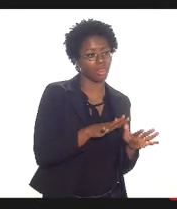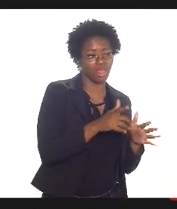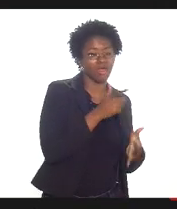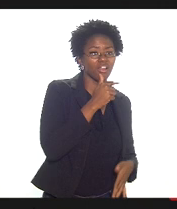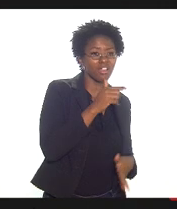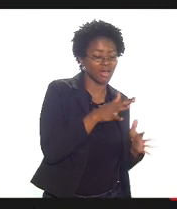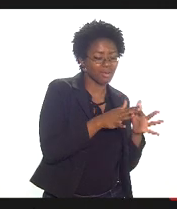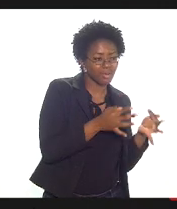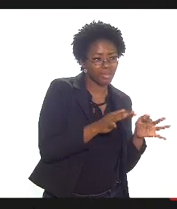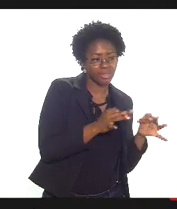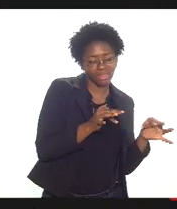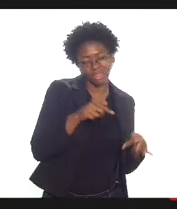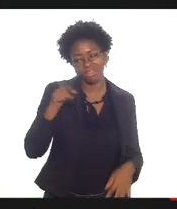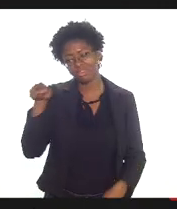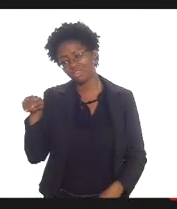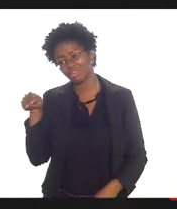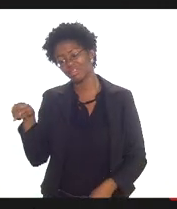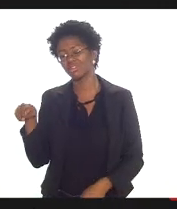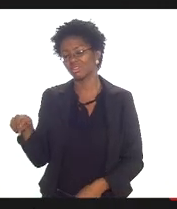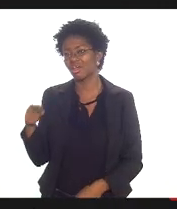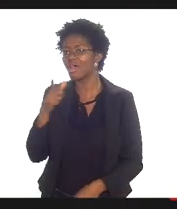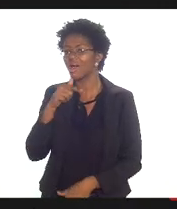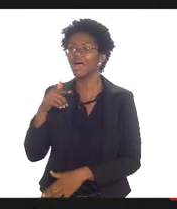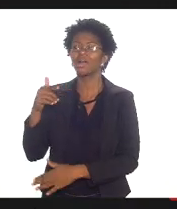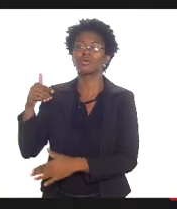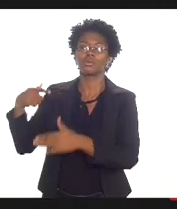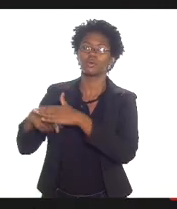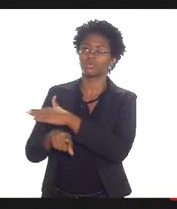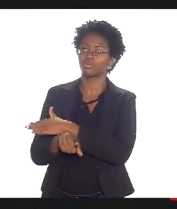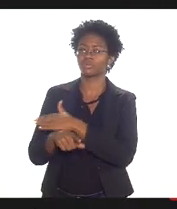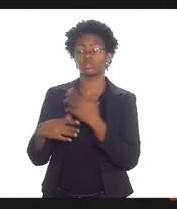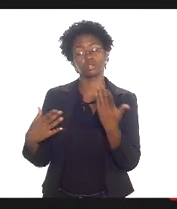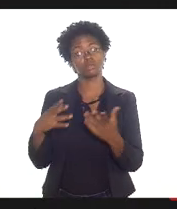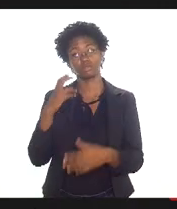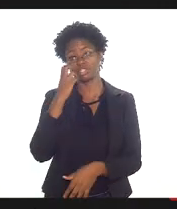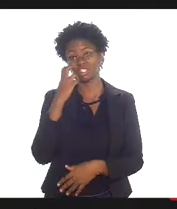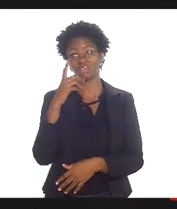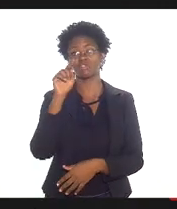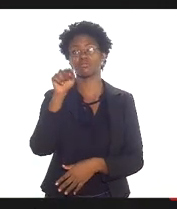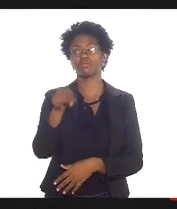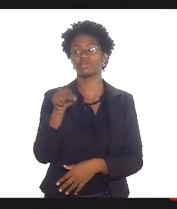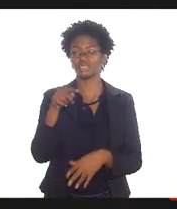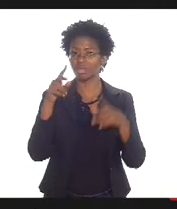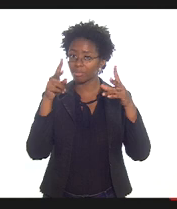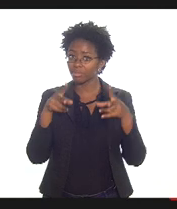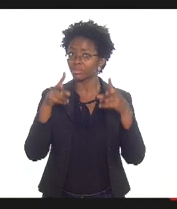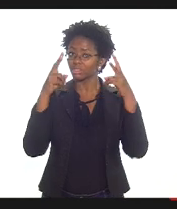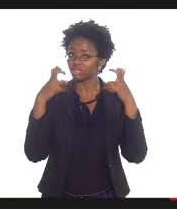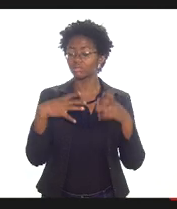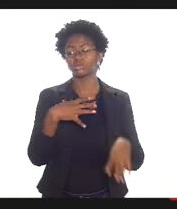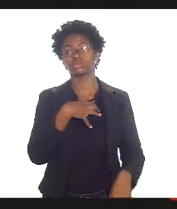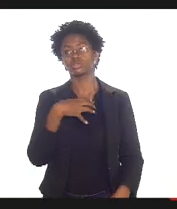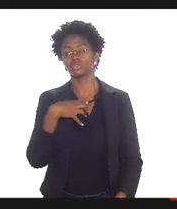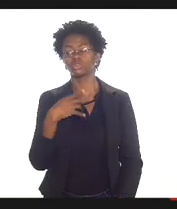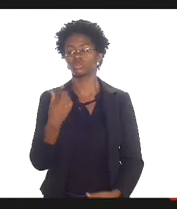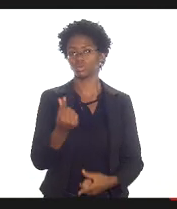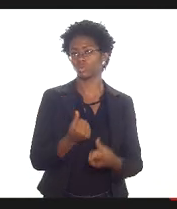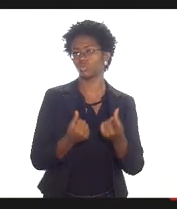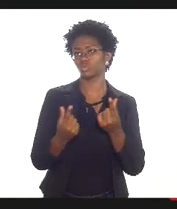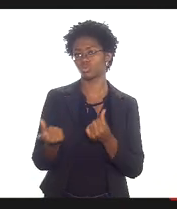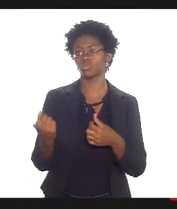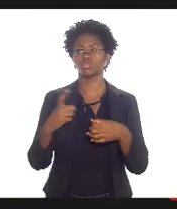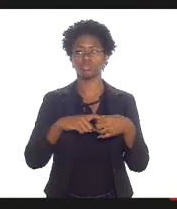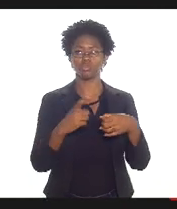profundas. Então, vocês vão ver esse reflexo dessa percepção de custos e de retorno